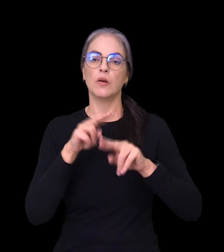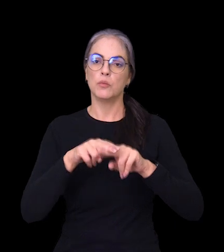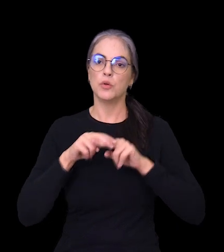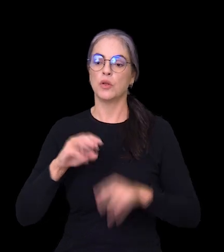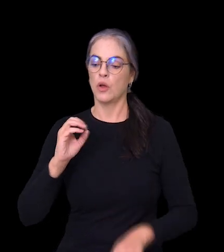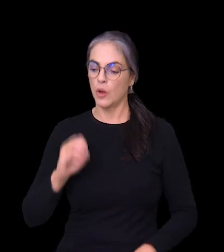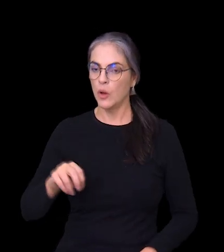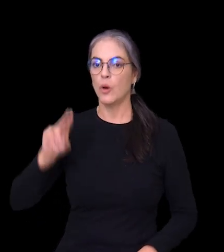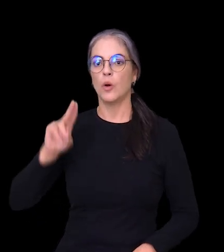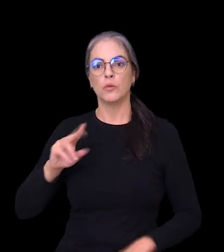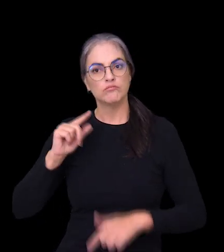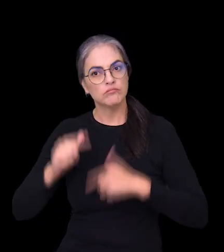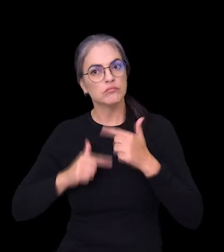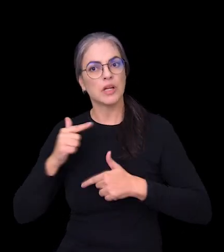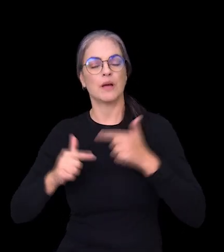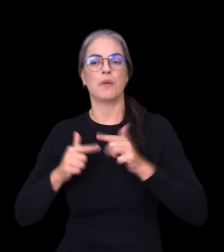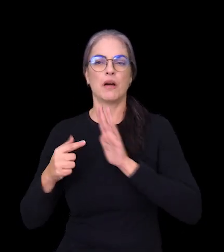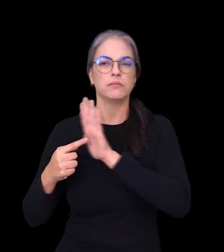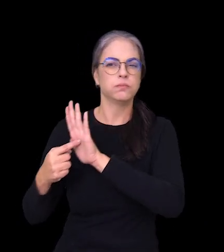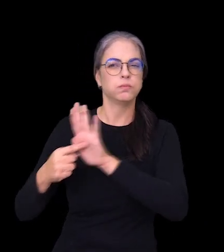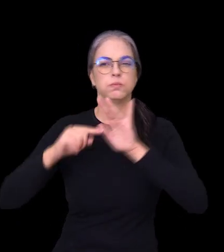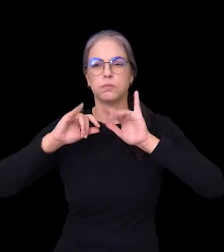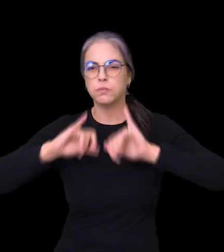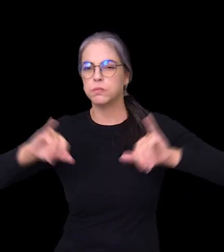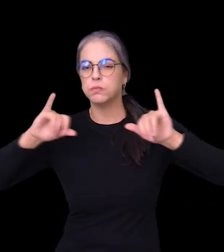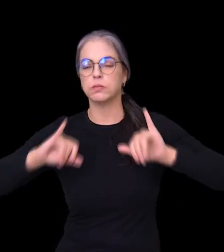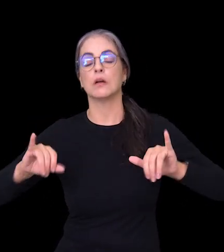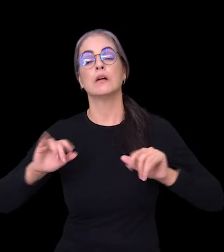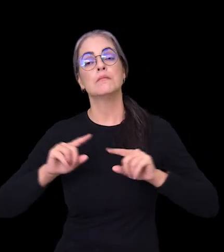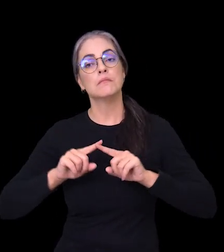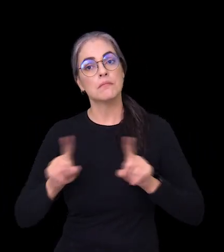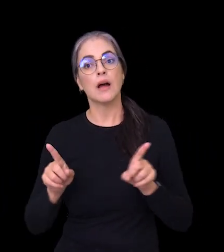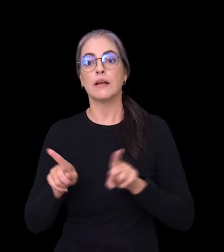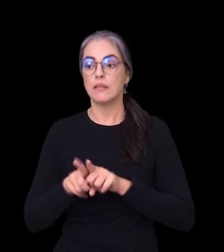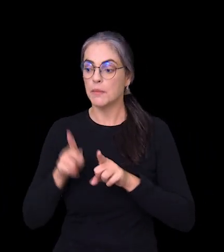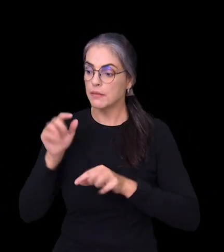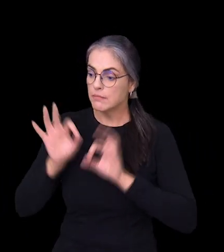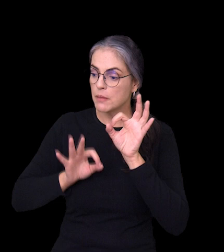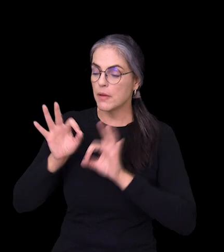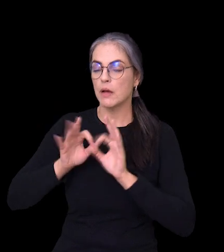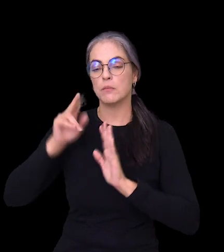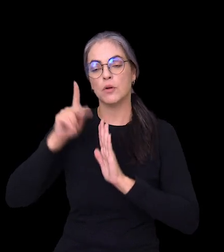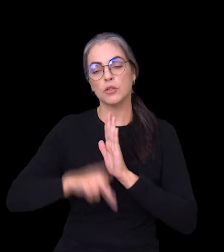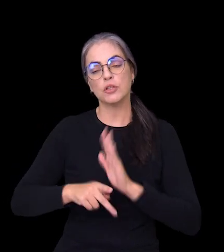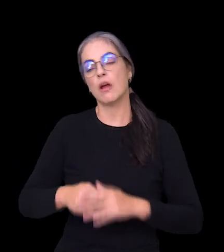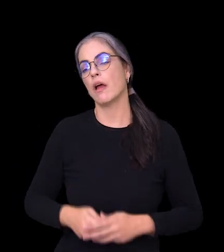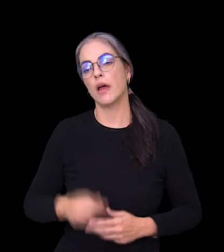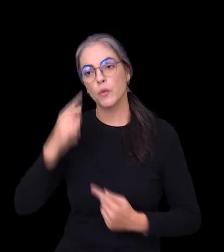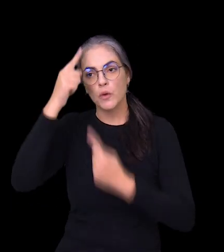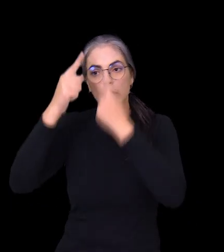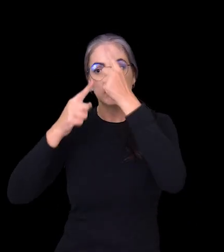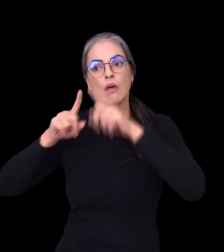trazer dados, né, trazer o tema, sensibilização, mas também projetos, né? Então, projetos, iniciativas,